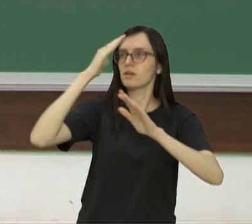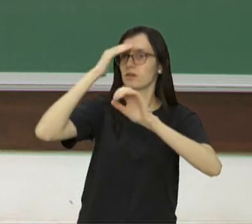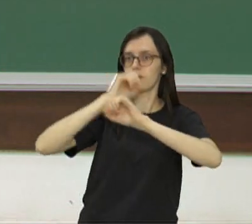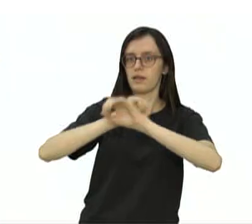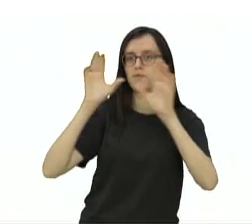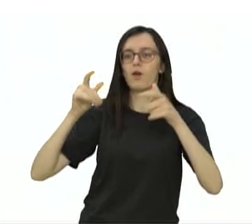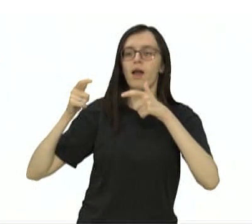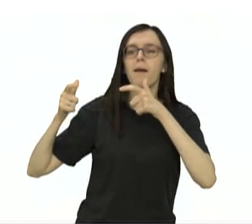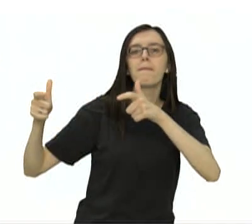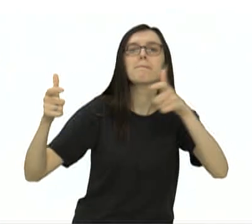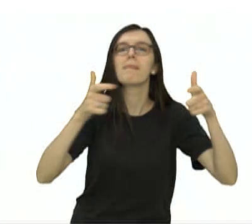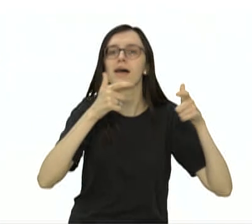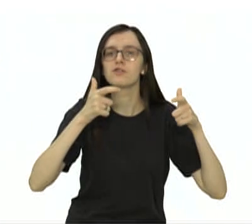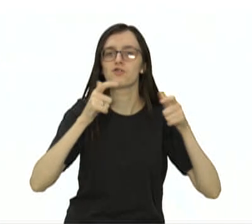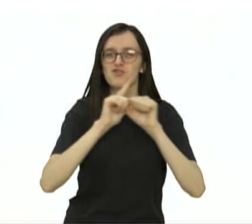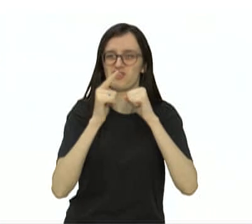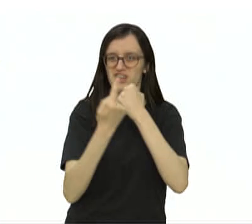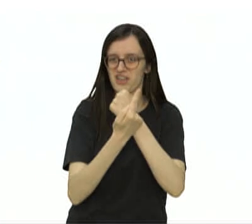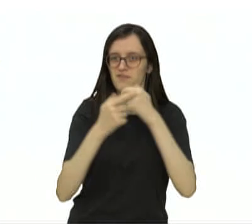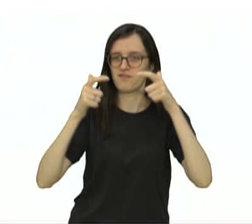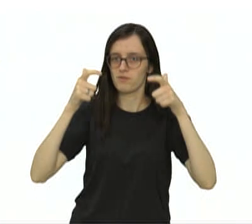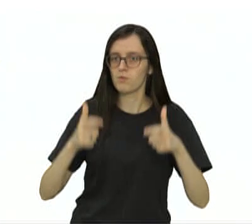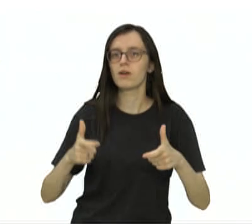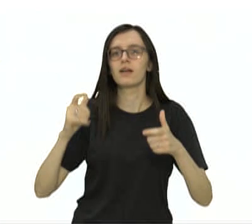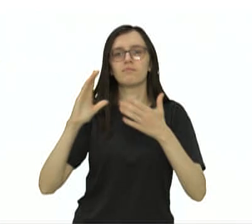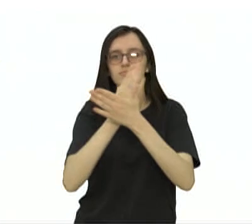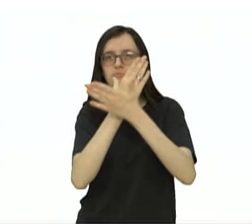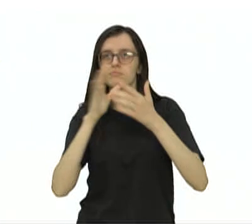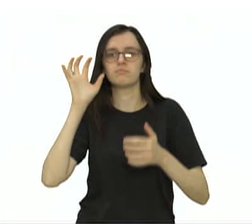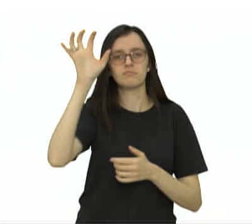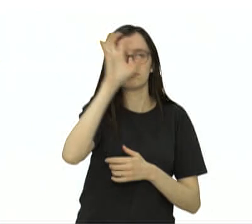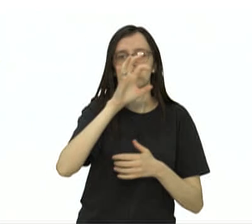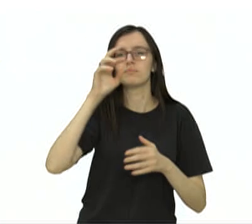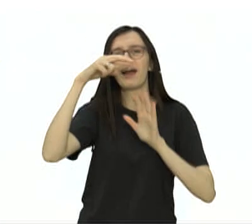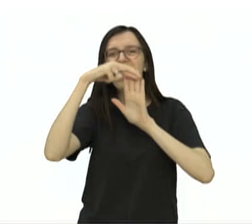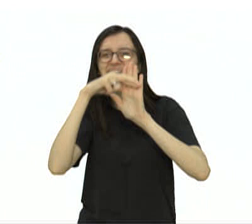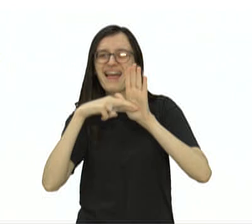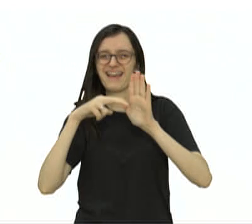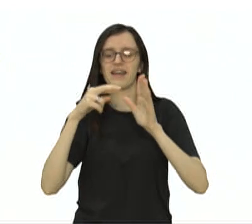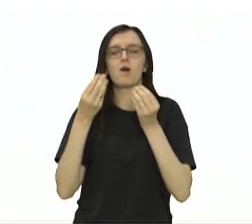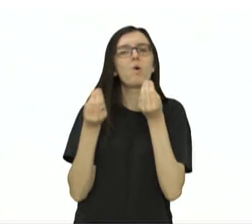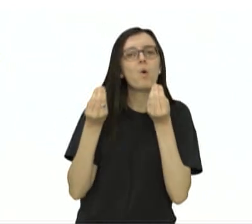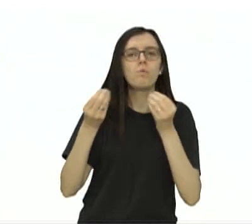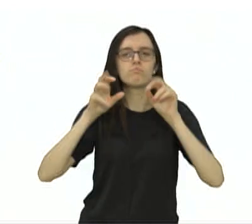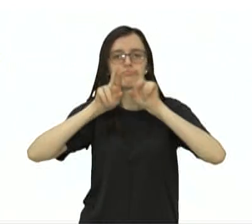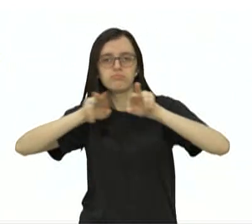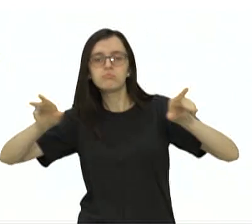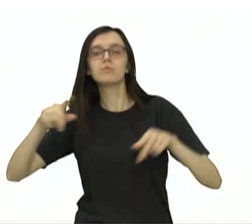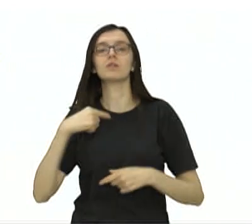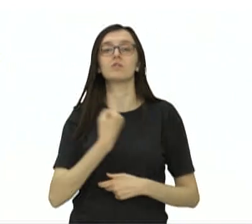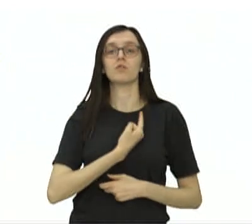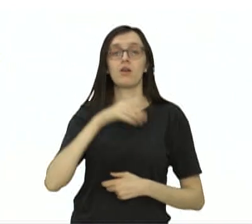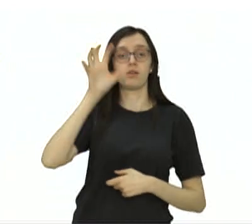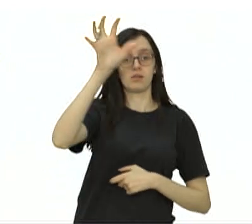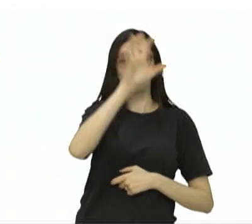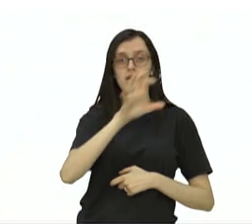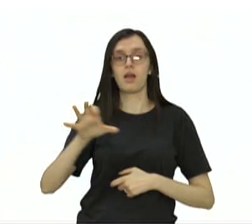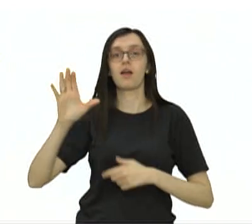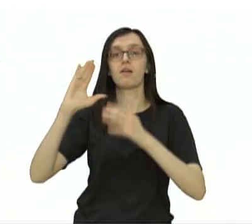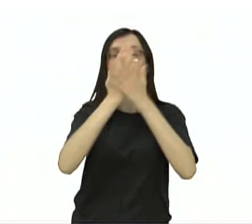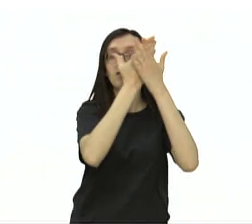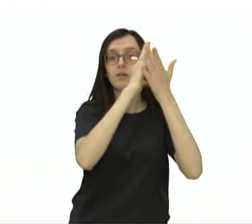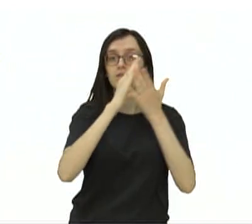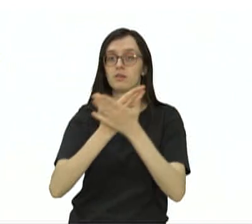Espaço geográfico, critérios, divisão, classificação. Então, quando eu falo em regionalização, eu estou dividindo o